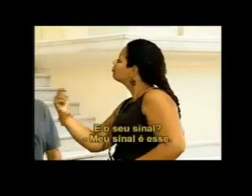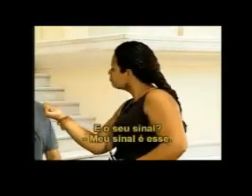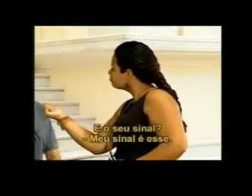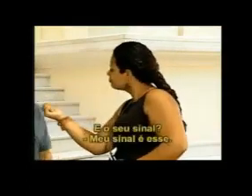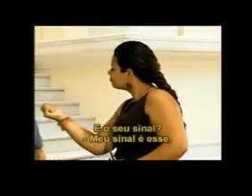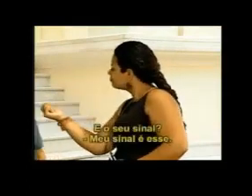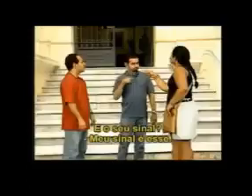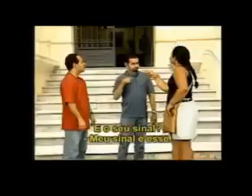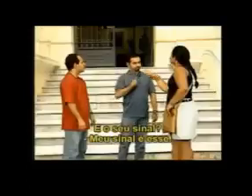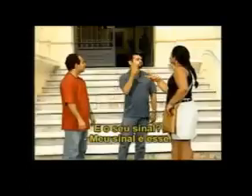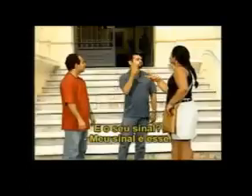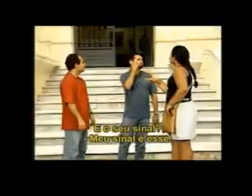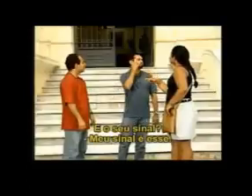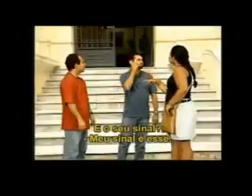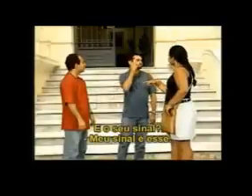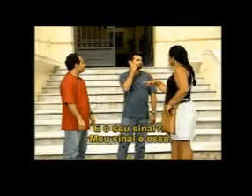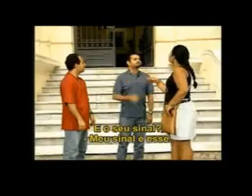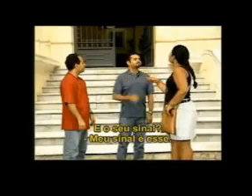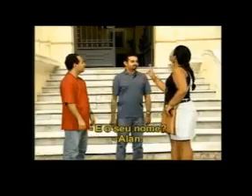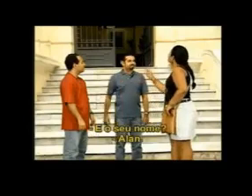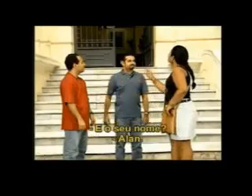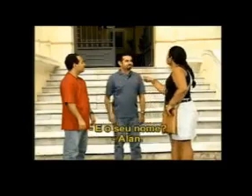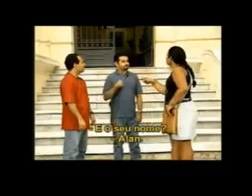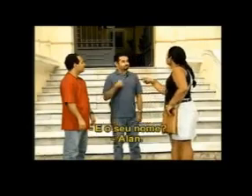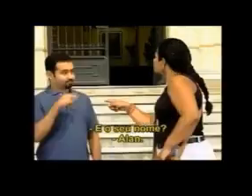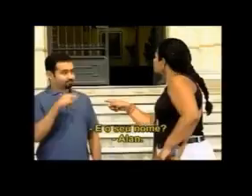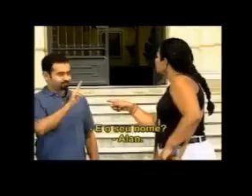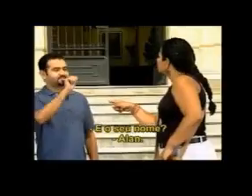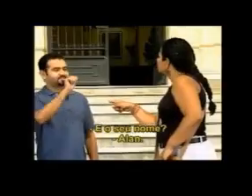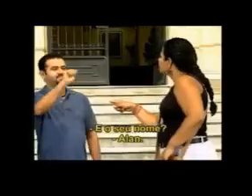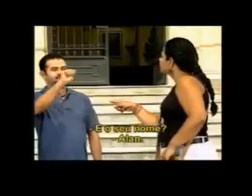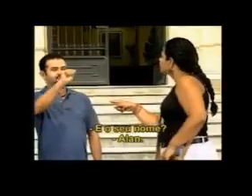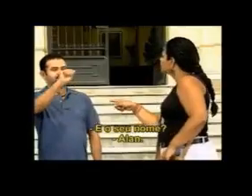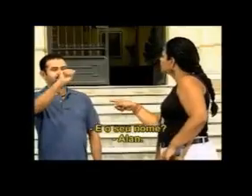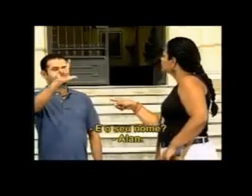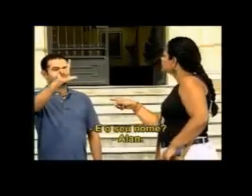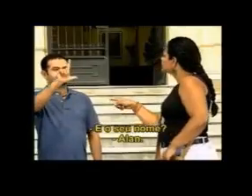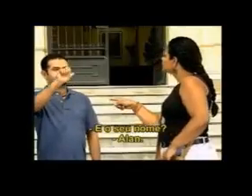E o seu sinal? Meu sinal é esse. E o seu nome?